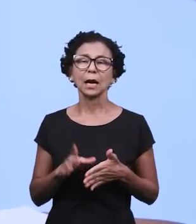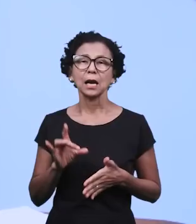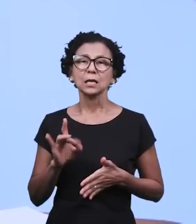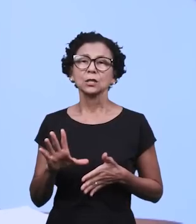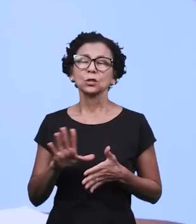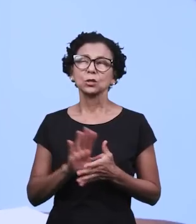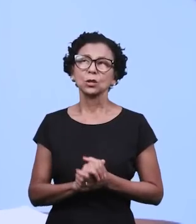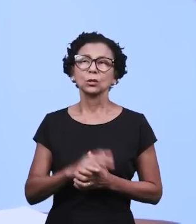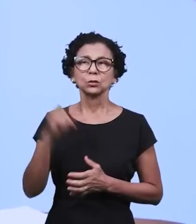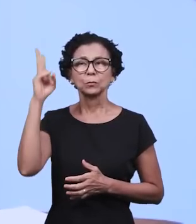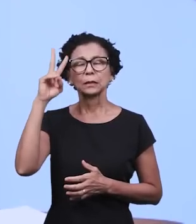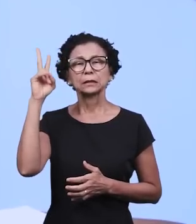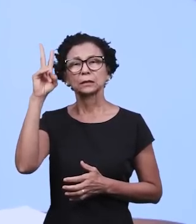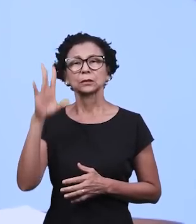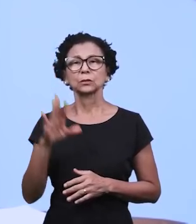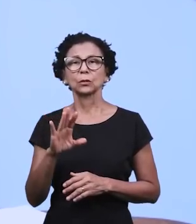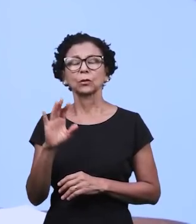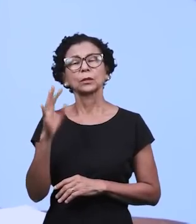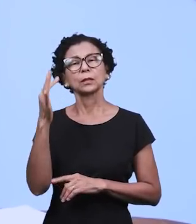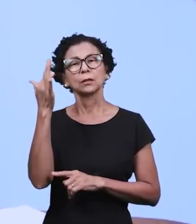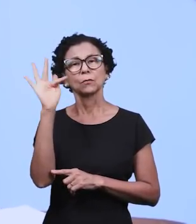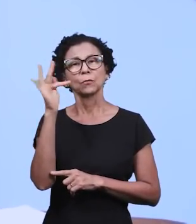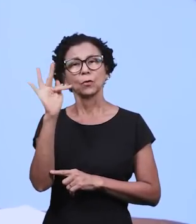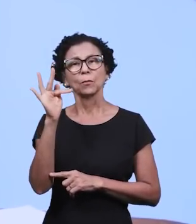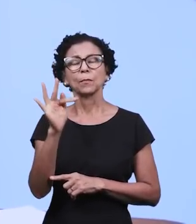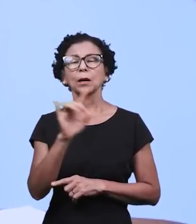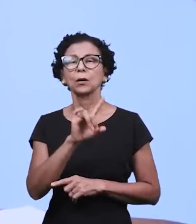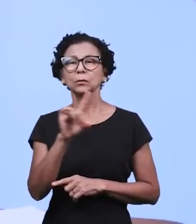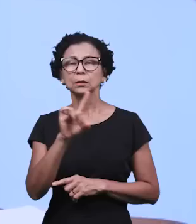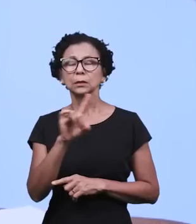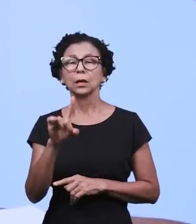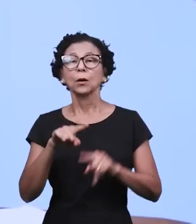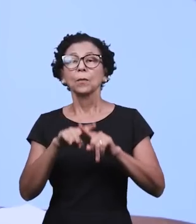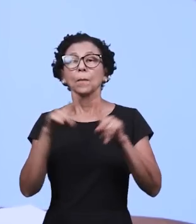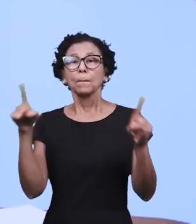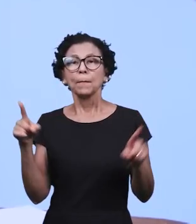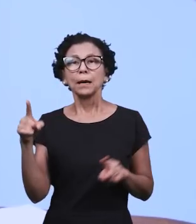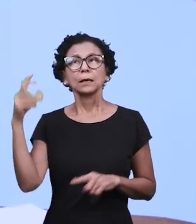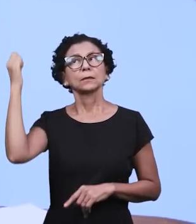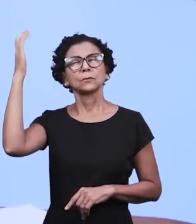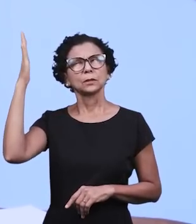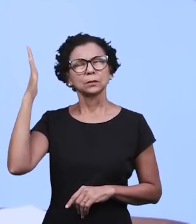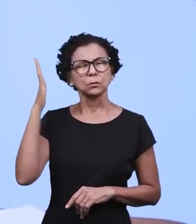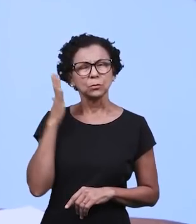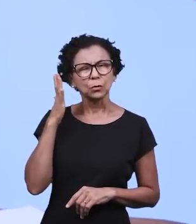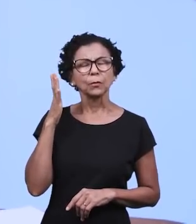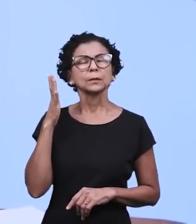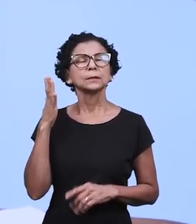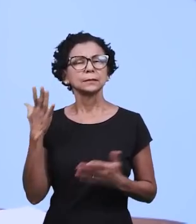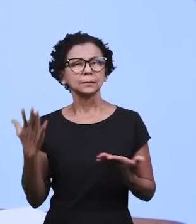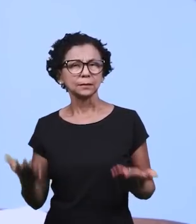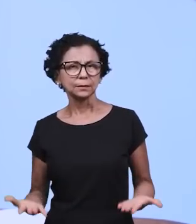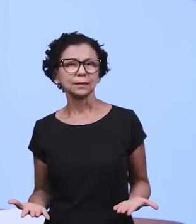com a história da Bíblia, isso não vai dar certo. Mas houve um momento que não teve como fugir, né? Que eu